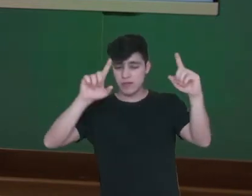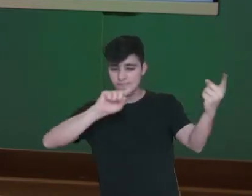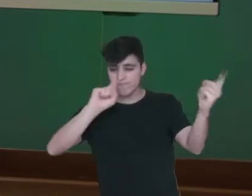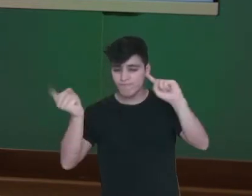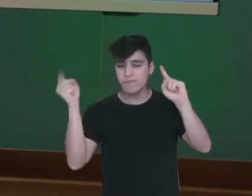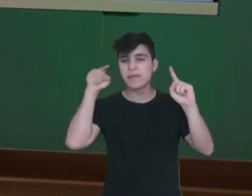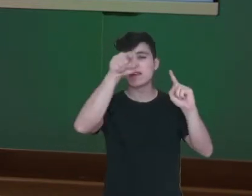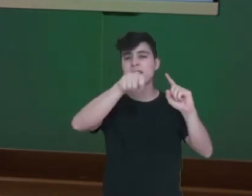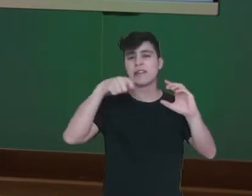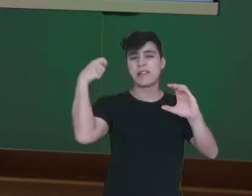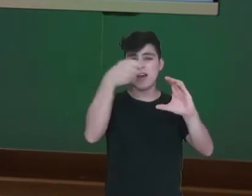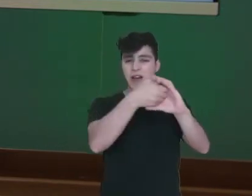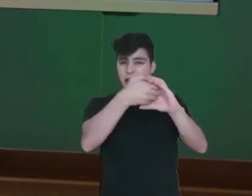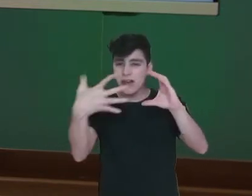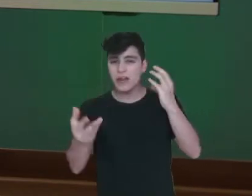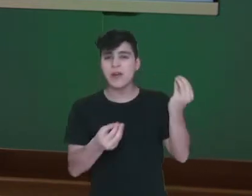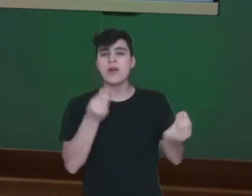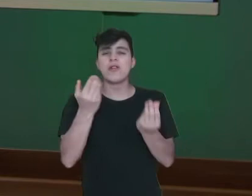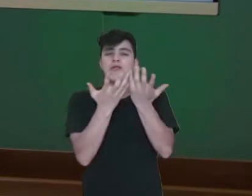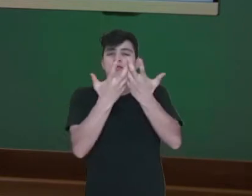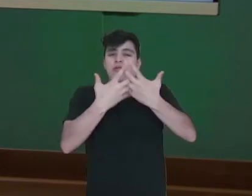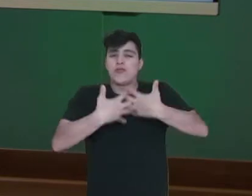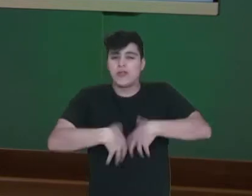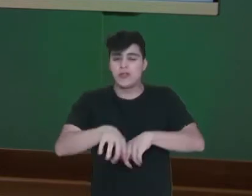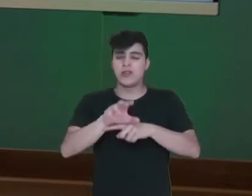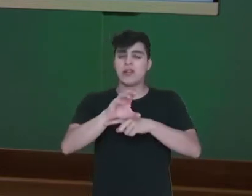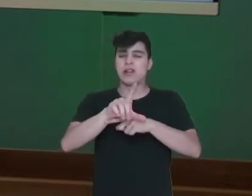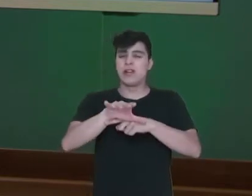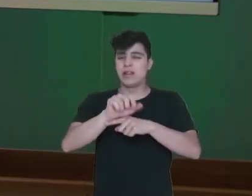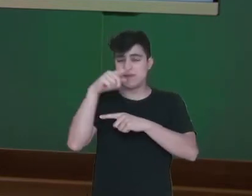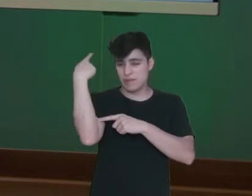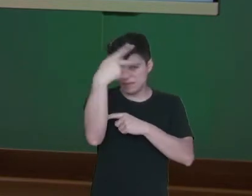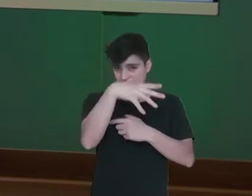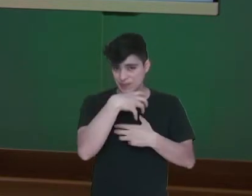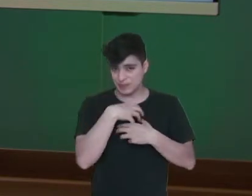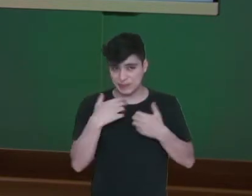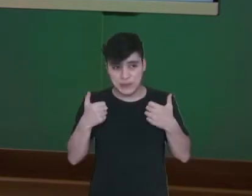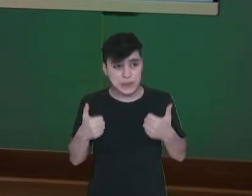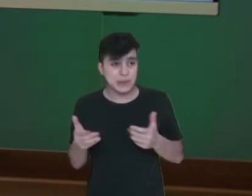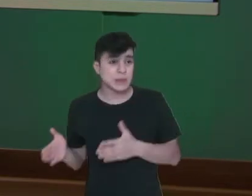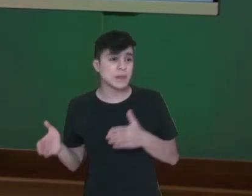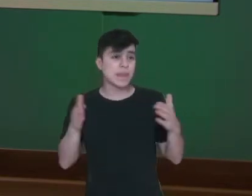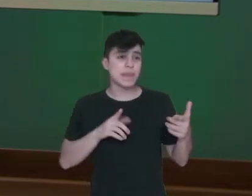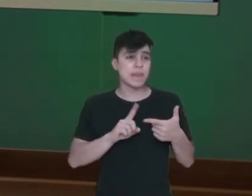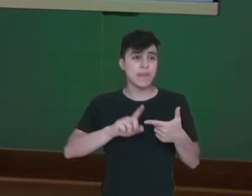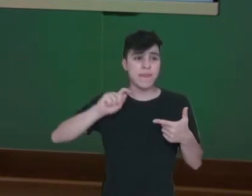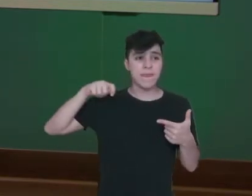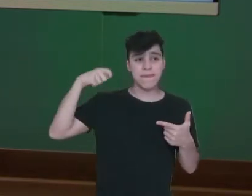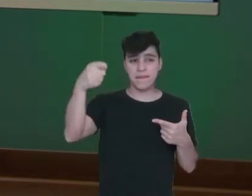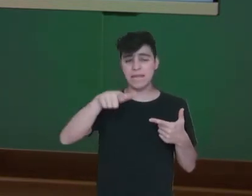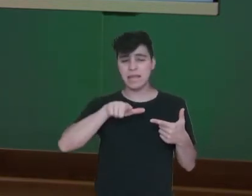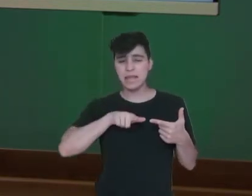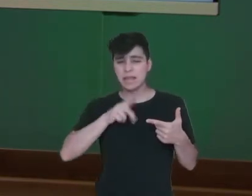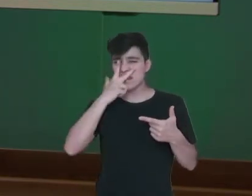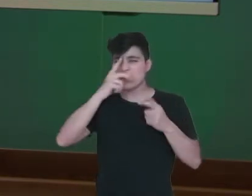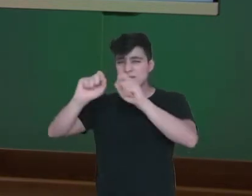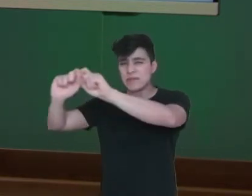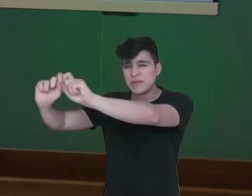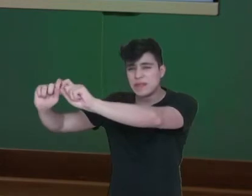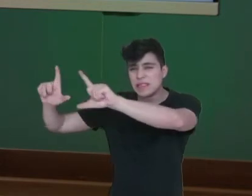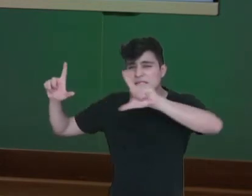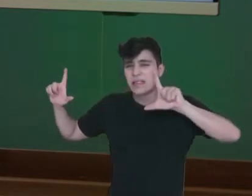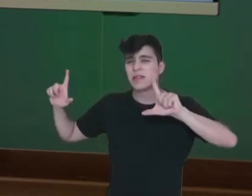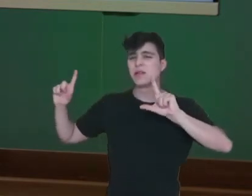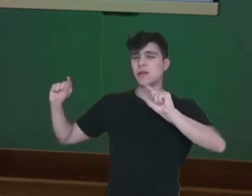que determina como é o clima equatorial, certo? Aqui nós vamos ter então uma imagem que